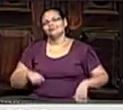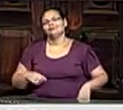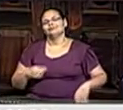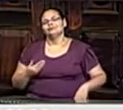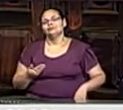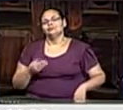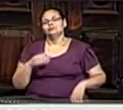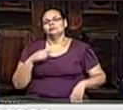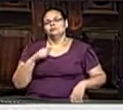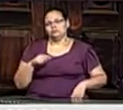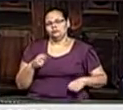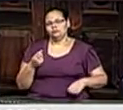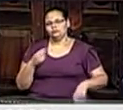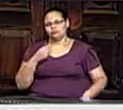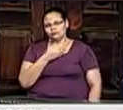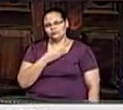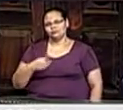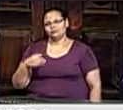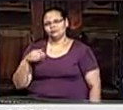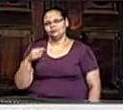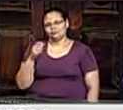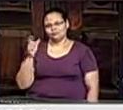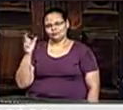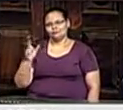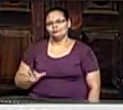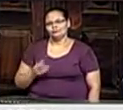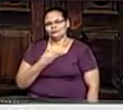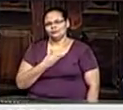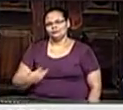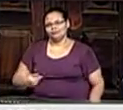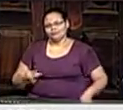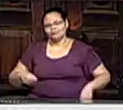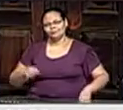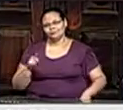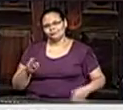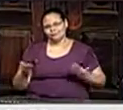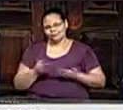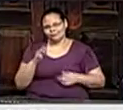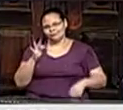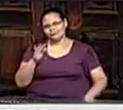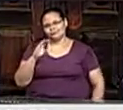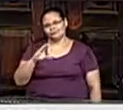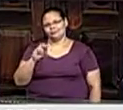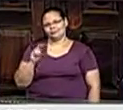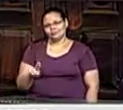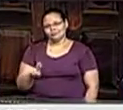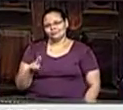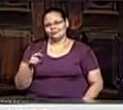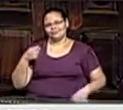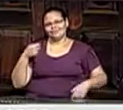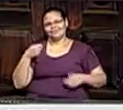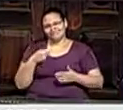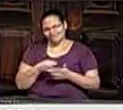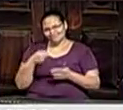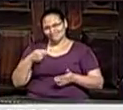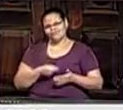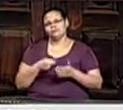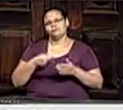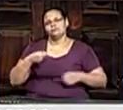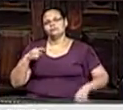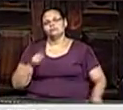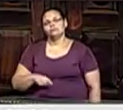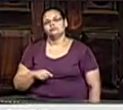Executivo. Agora a decisão de revisão foi do TCU, pressionado que foi